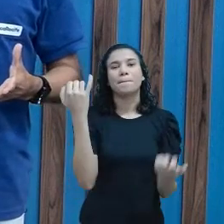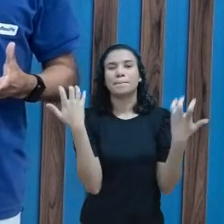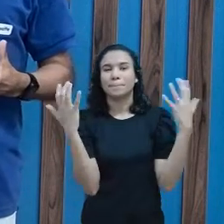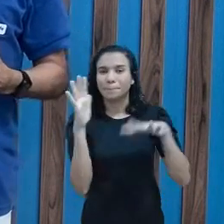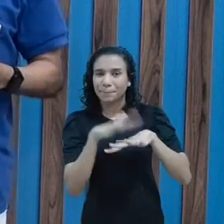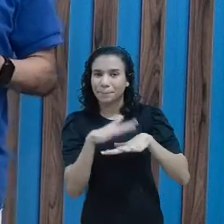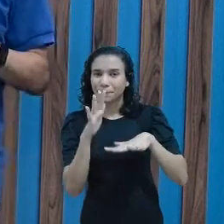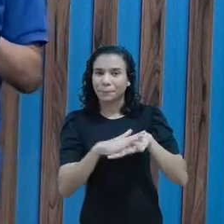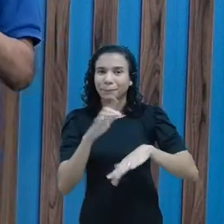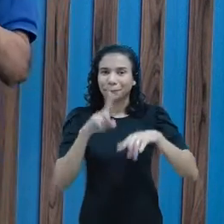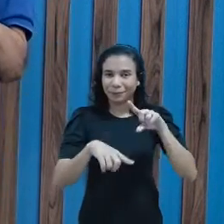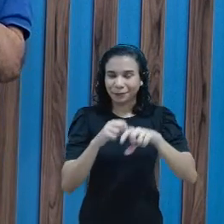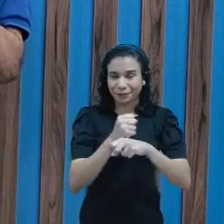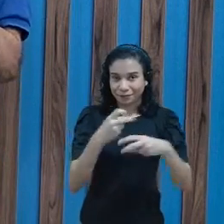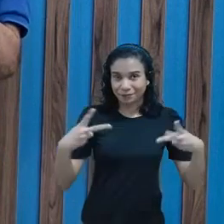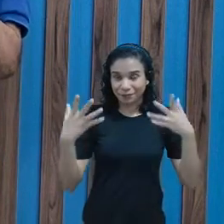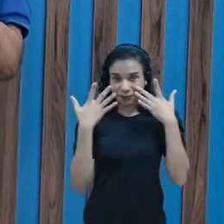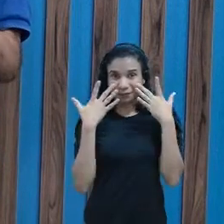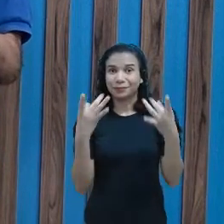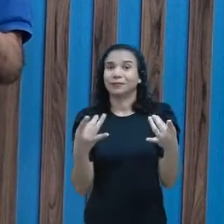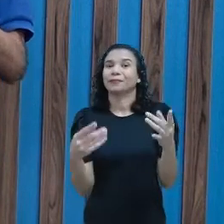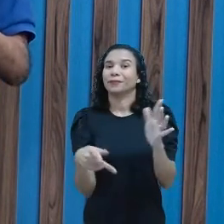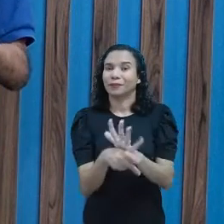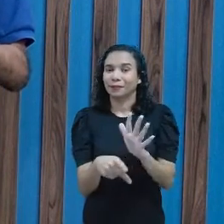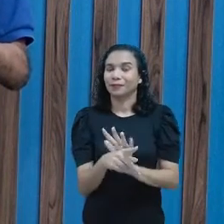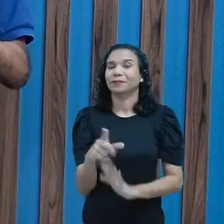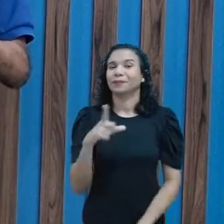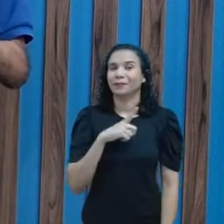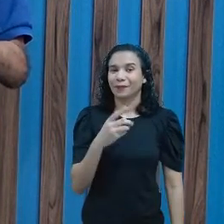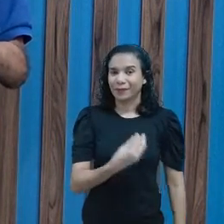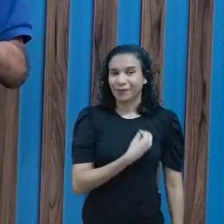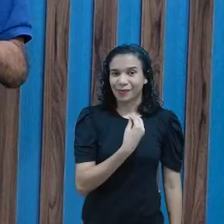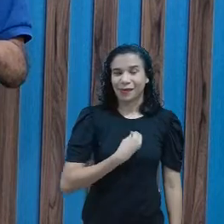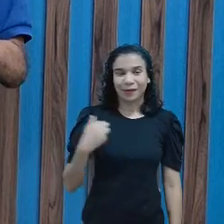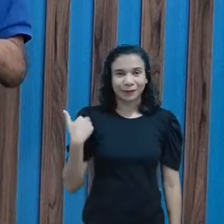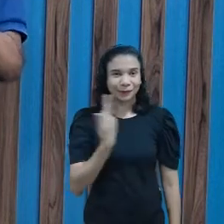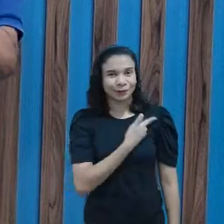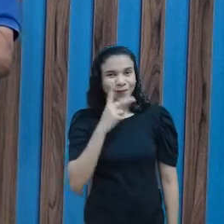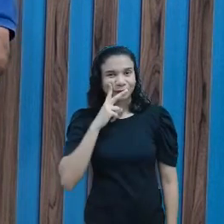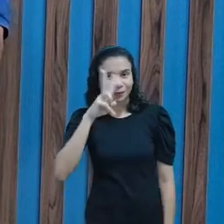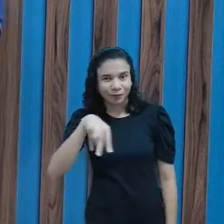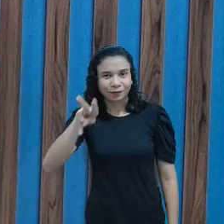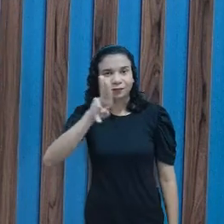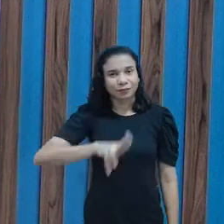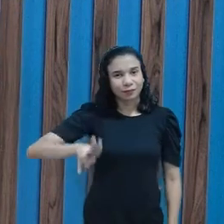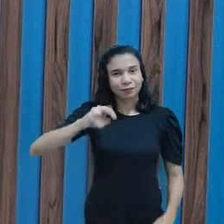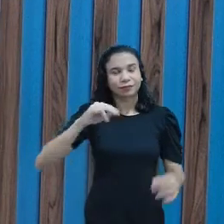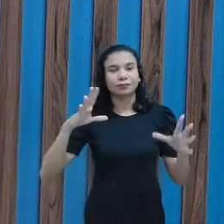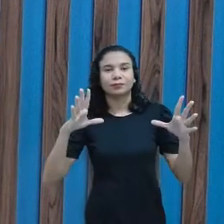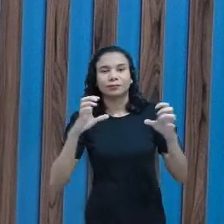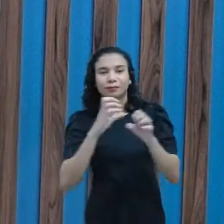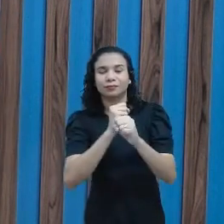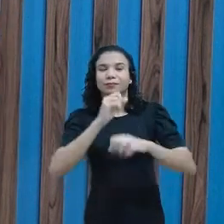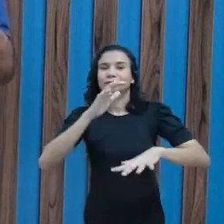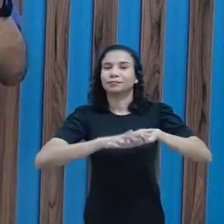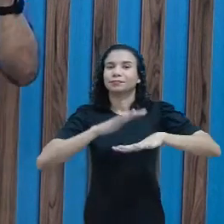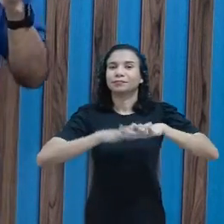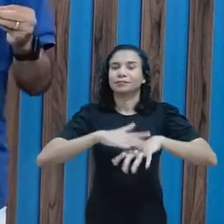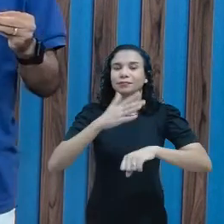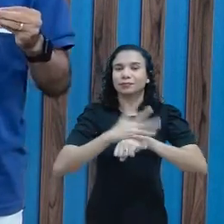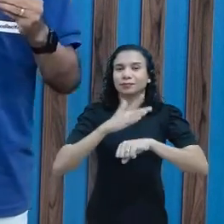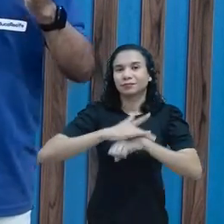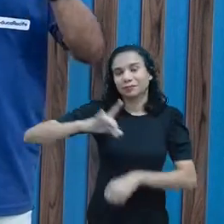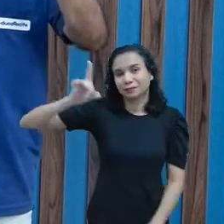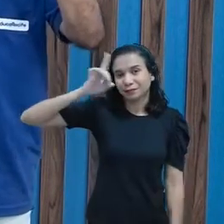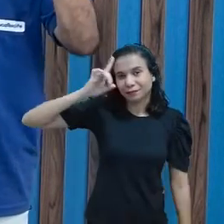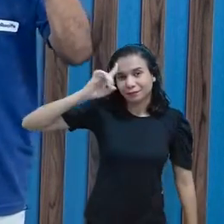esse tipo de material, tá bom? Então, fica ligadinho que é assim que a gente está vendo a utilização da matemática no nosso cotidiano. Já vimos 2